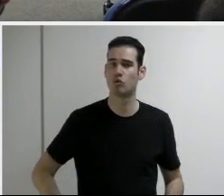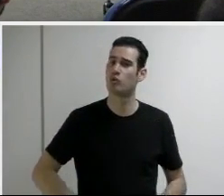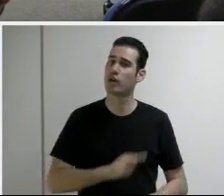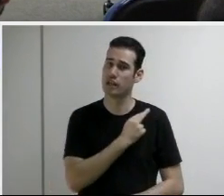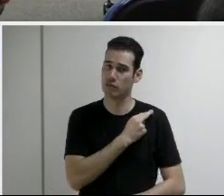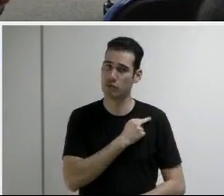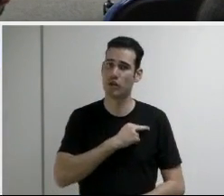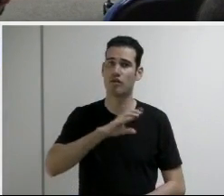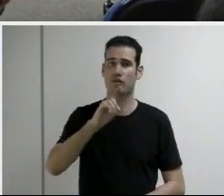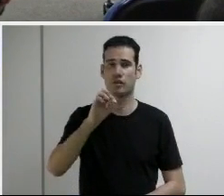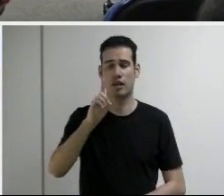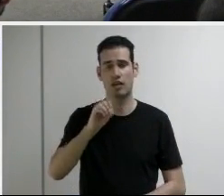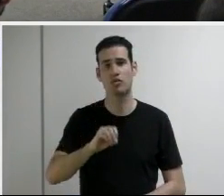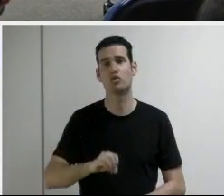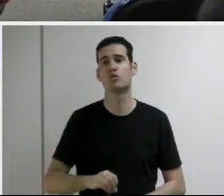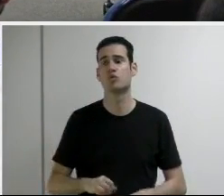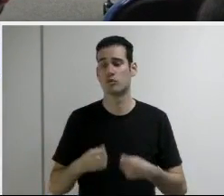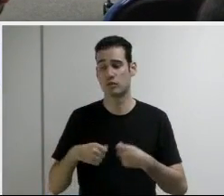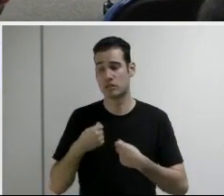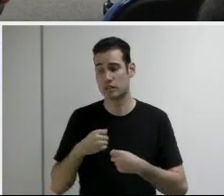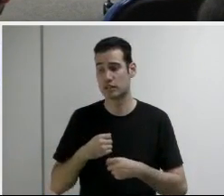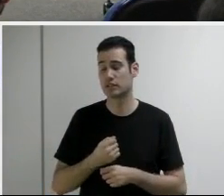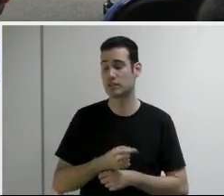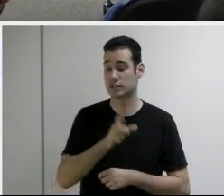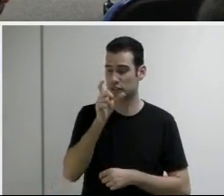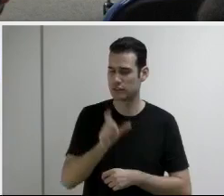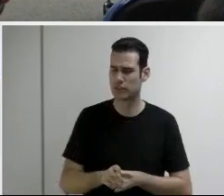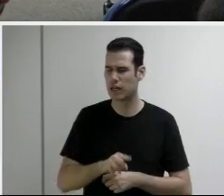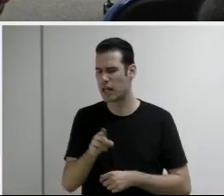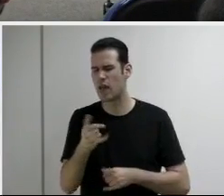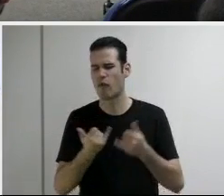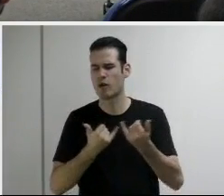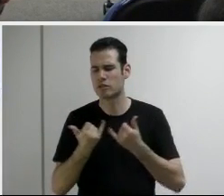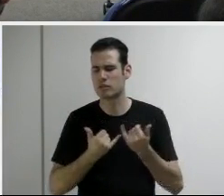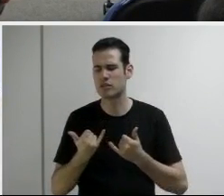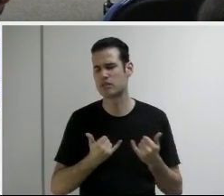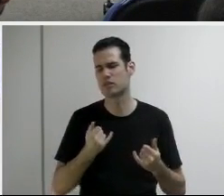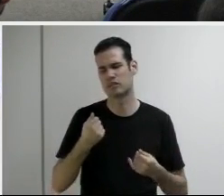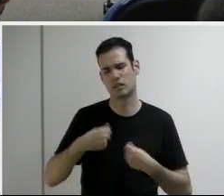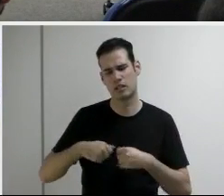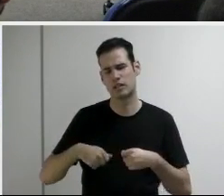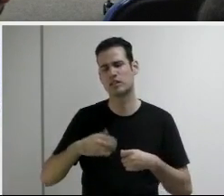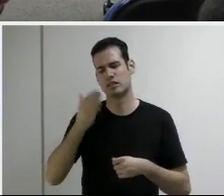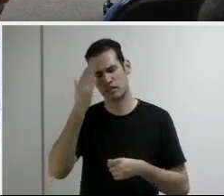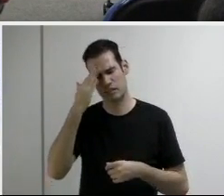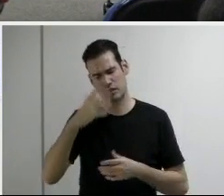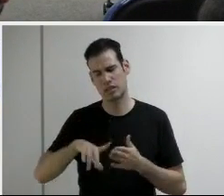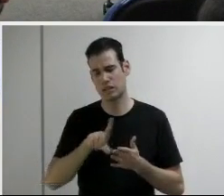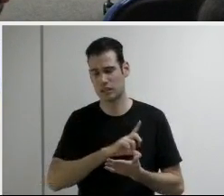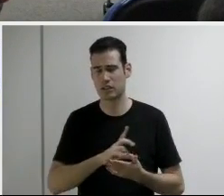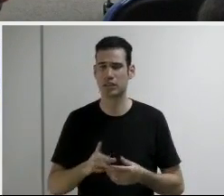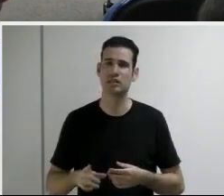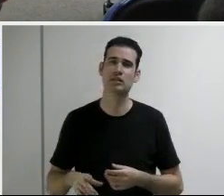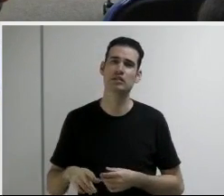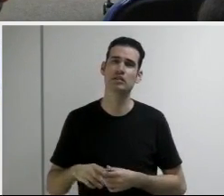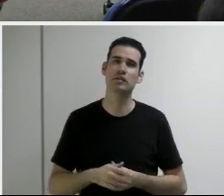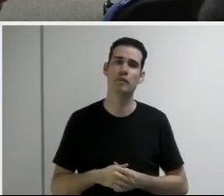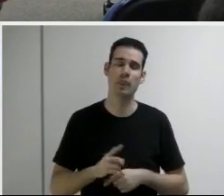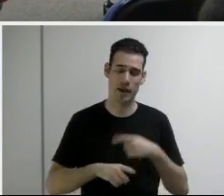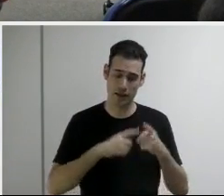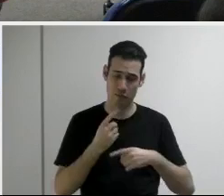pode alegar um legítimo interesse que ele precisa tratar esses dados para fazer alguma coisa. Era um conceito muito vago, a Câmara fechou um